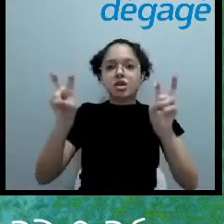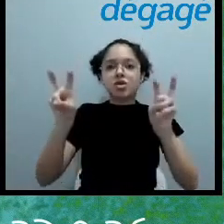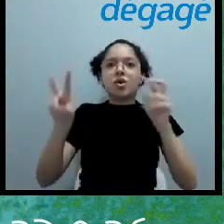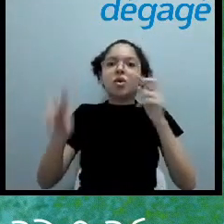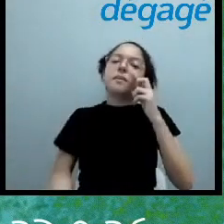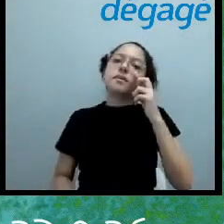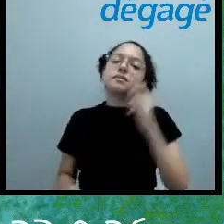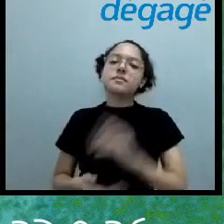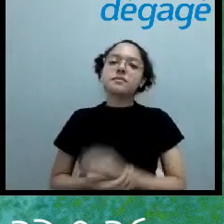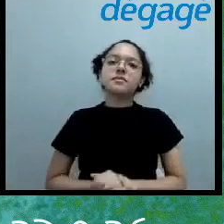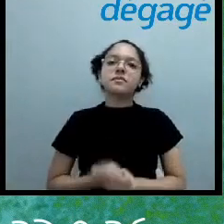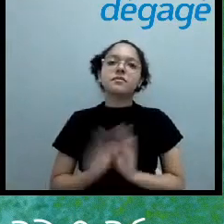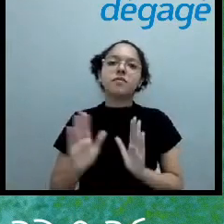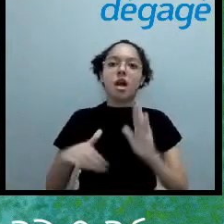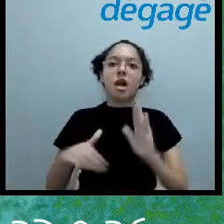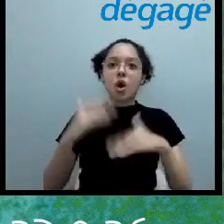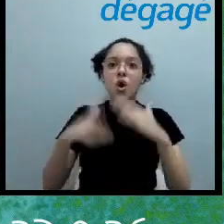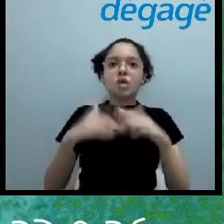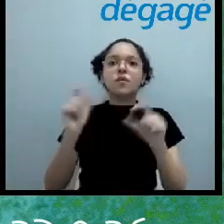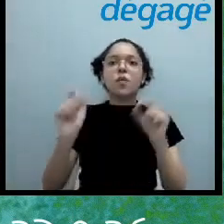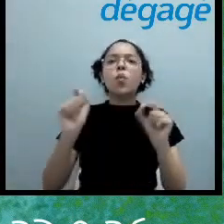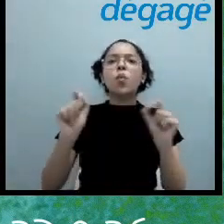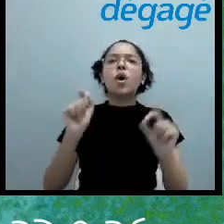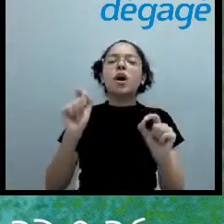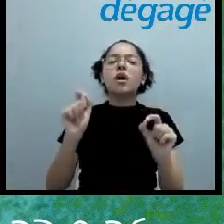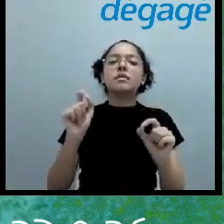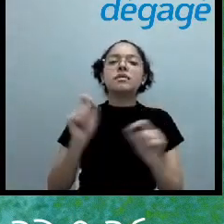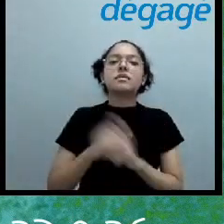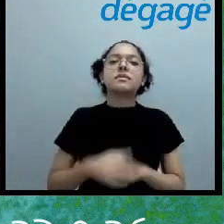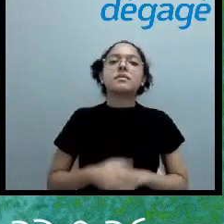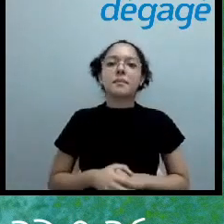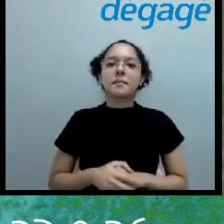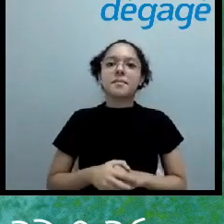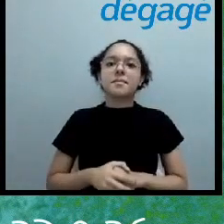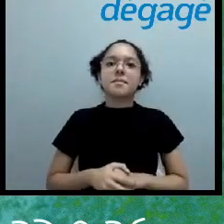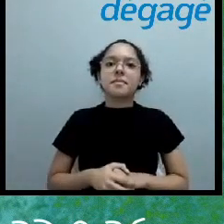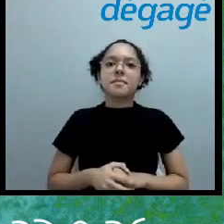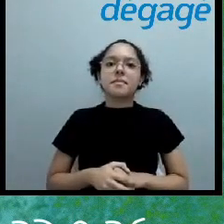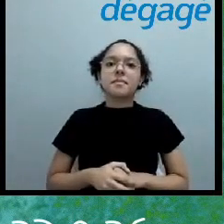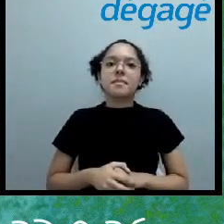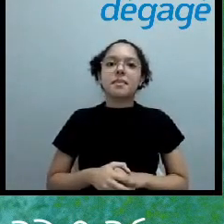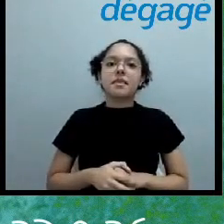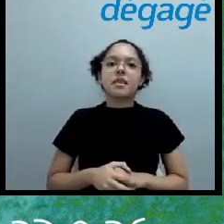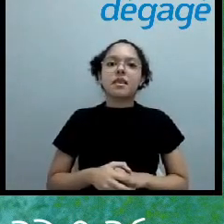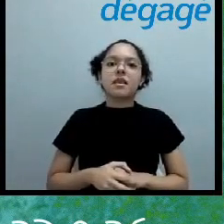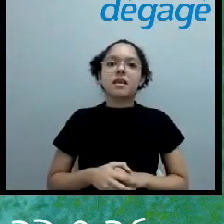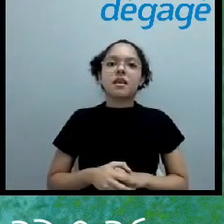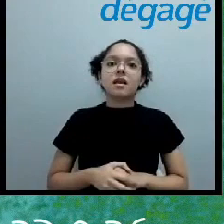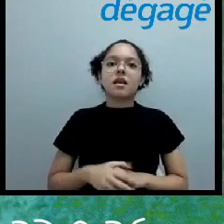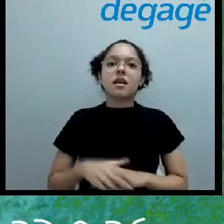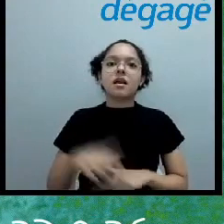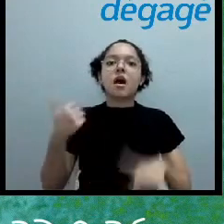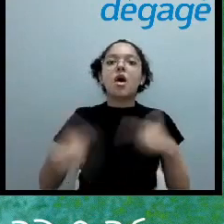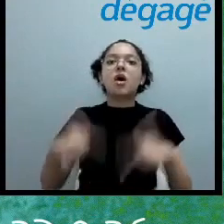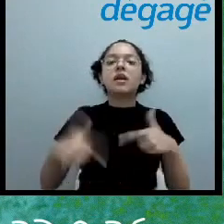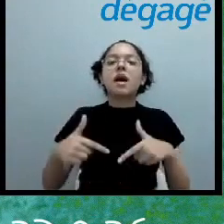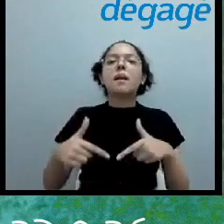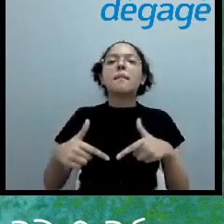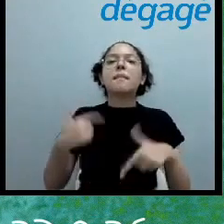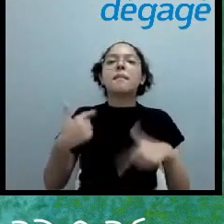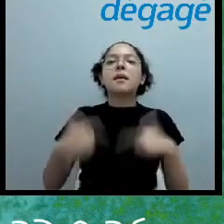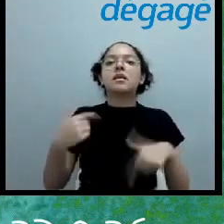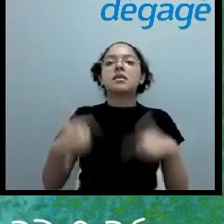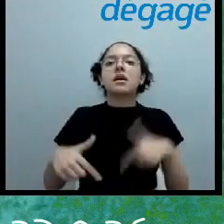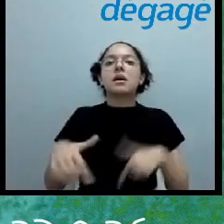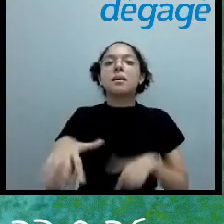eu desenvolvi uma pesquisa sobre um trabalho autoral que desenvolvo com um coletivo de teatro de operações, que se chama Teatro